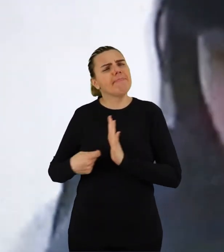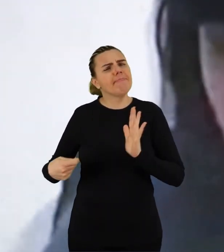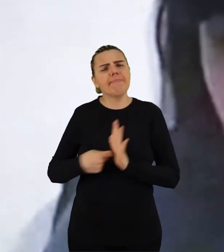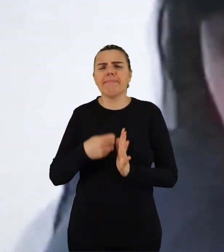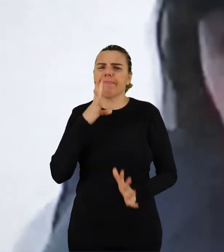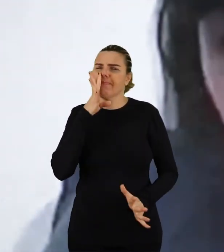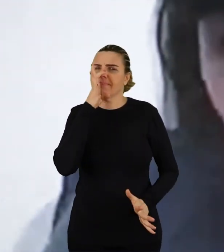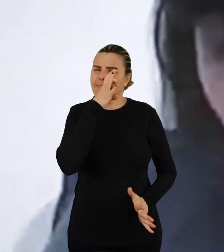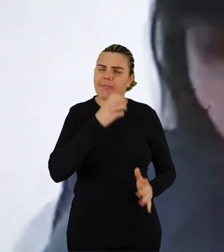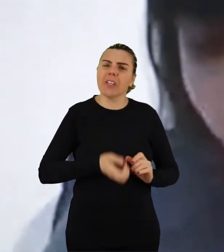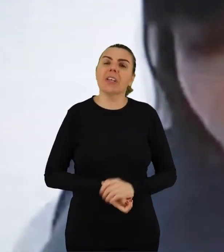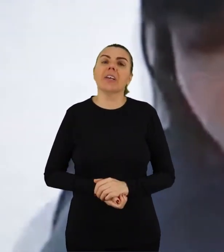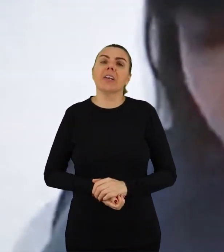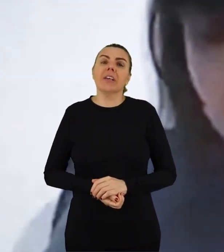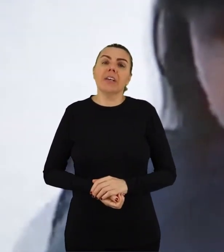e